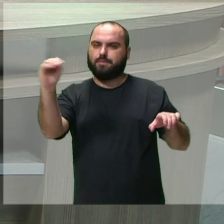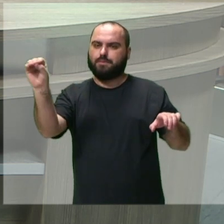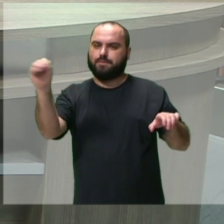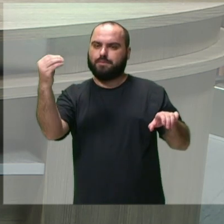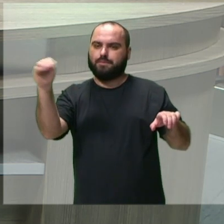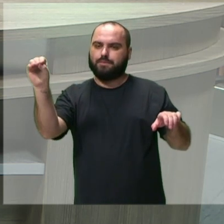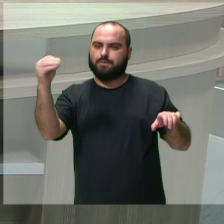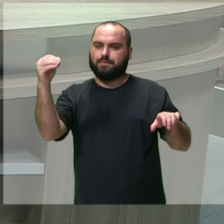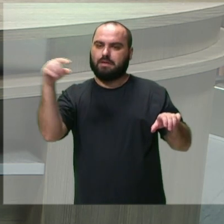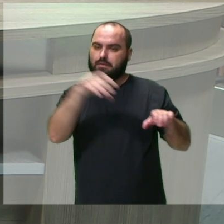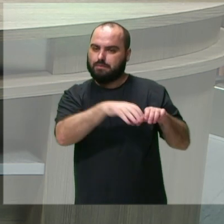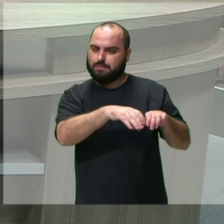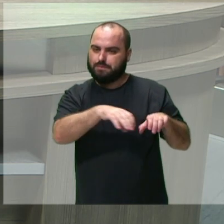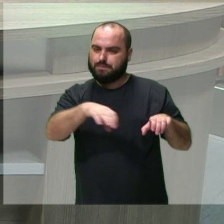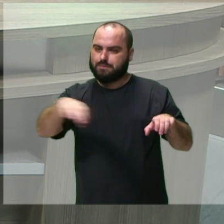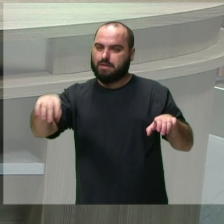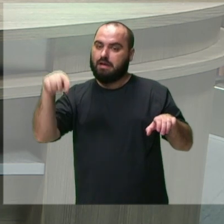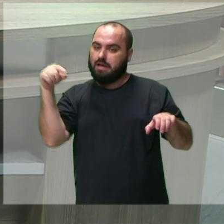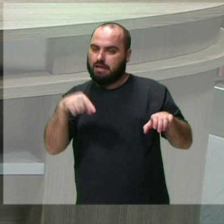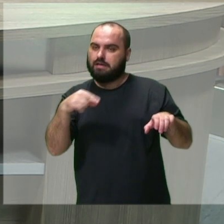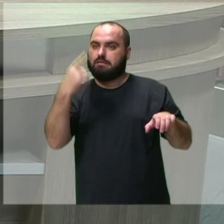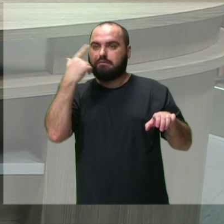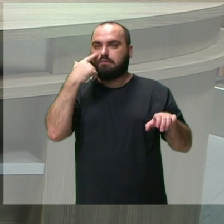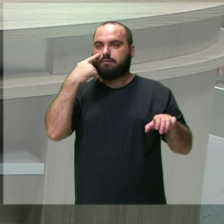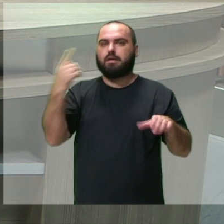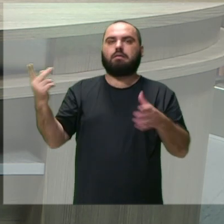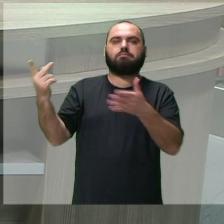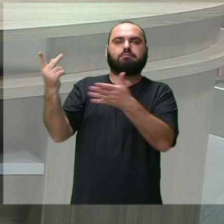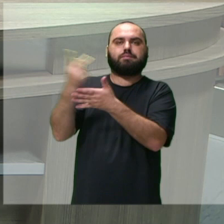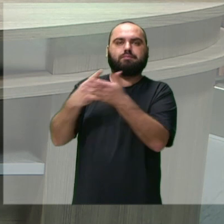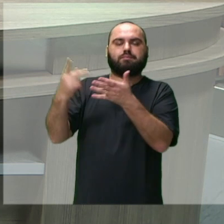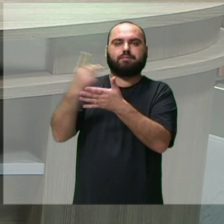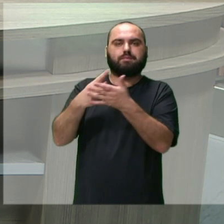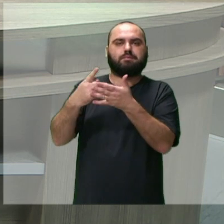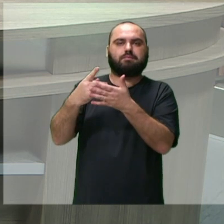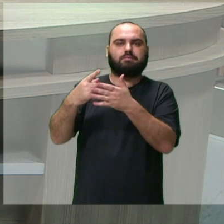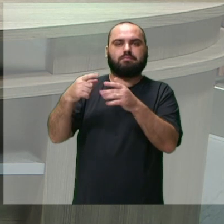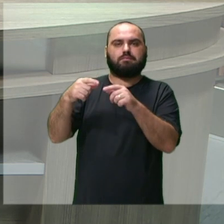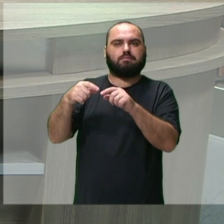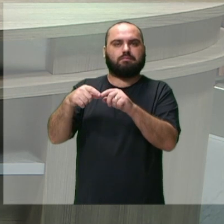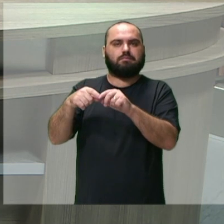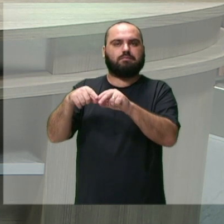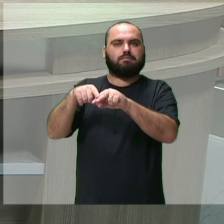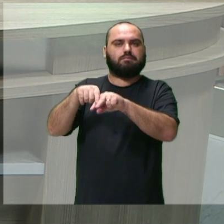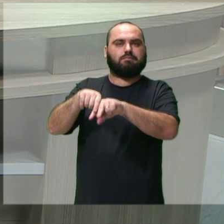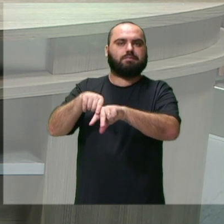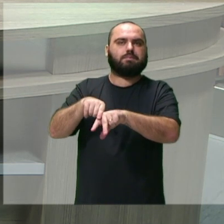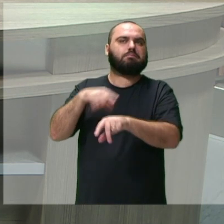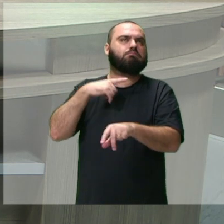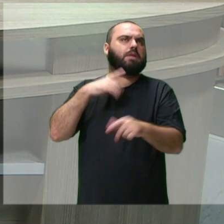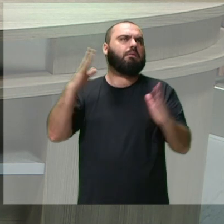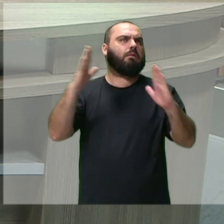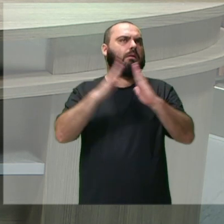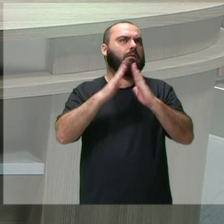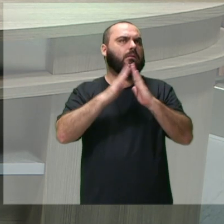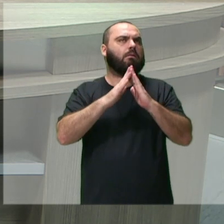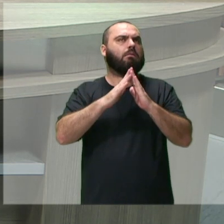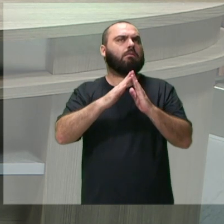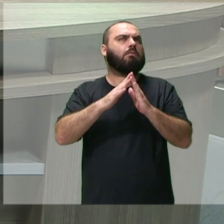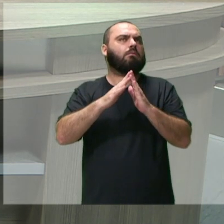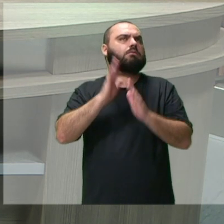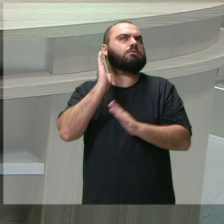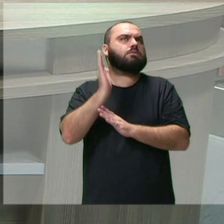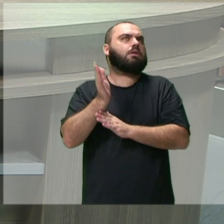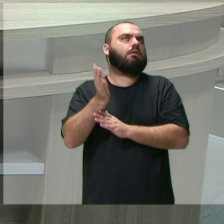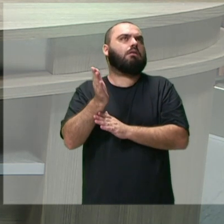eu imagino que praticamente tem também nos Espigões, eu acho que ali eu morei um tempinho, passei um tempo